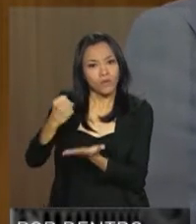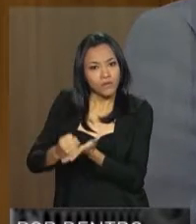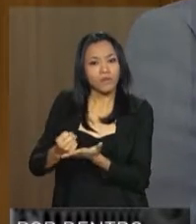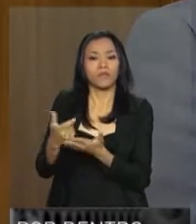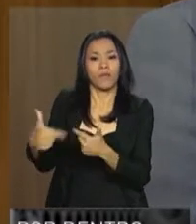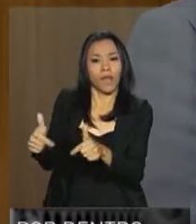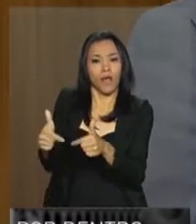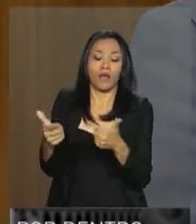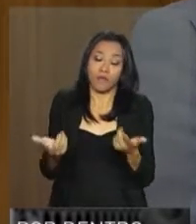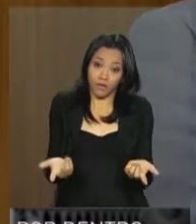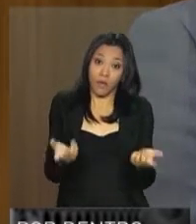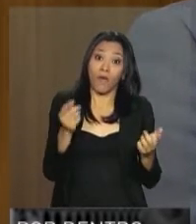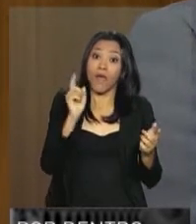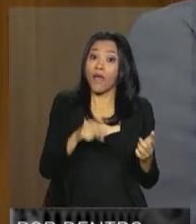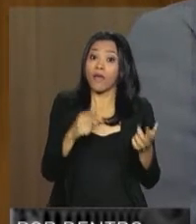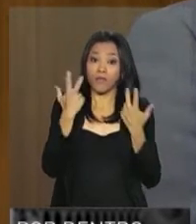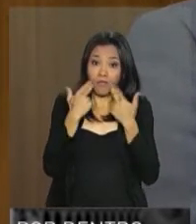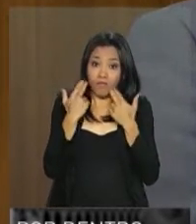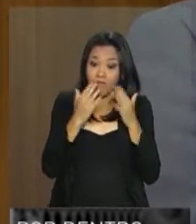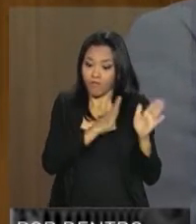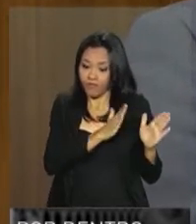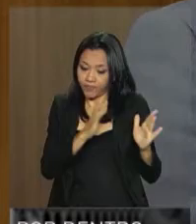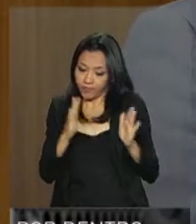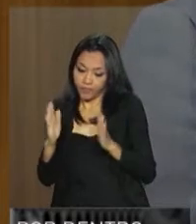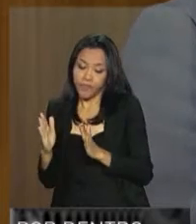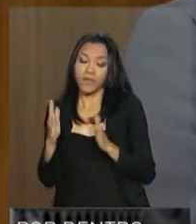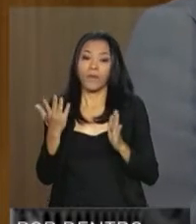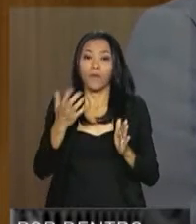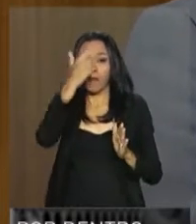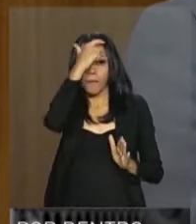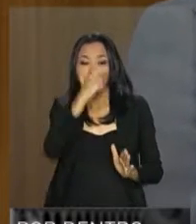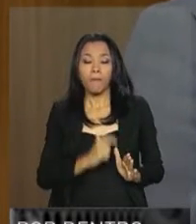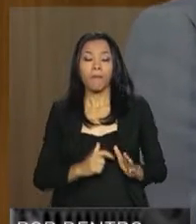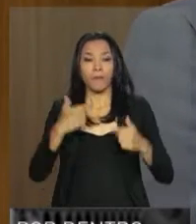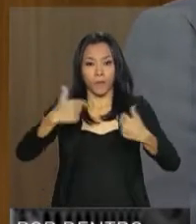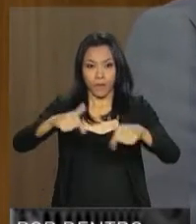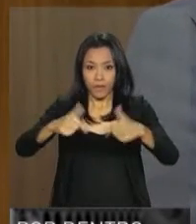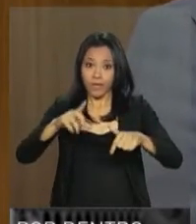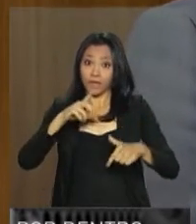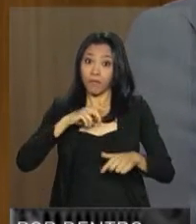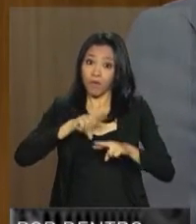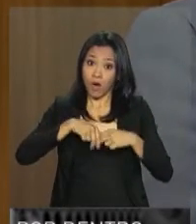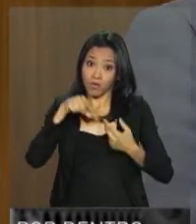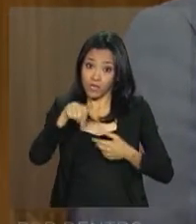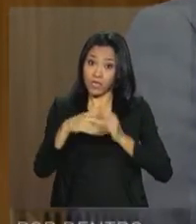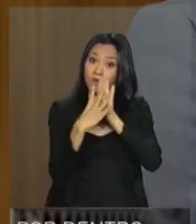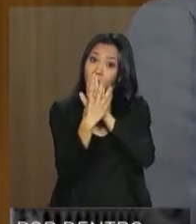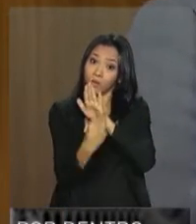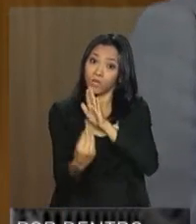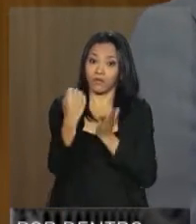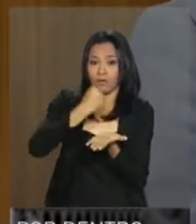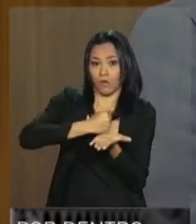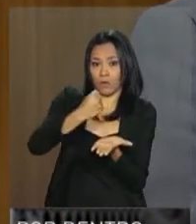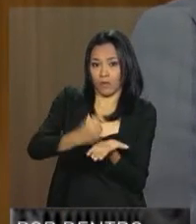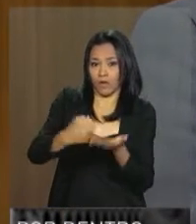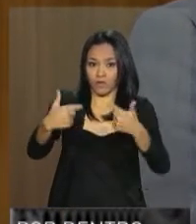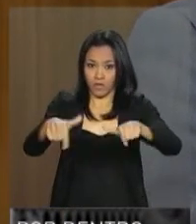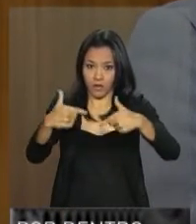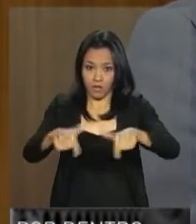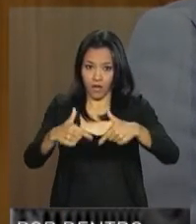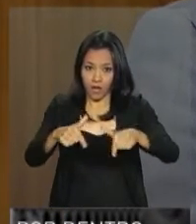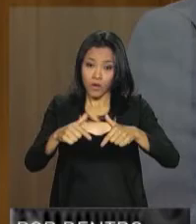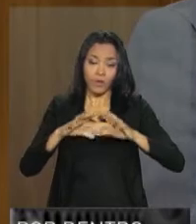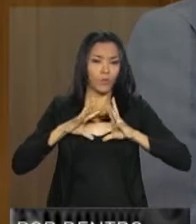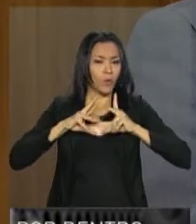ela é pro trabalhador o trabalhador terá através dessa modalidade de contrato de trabalho todos os seus